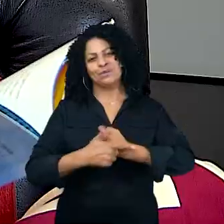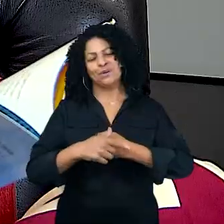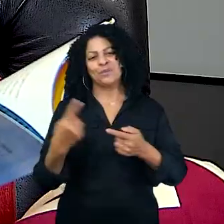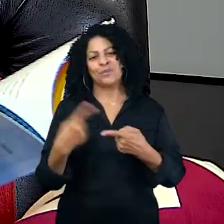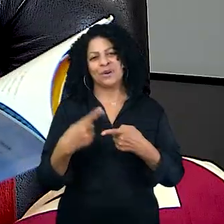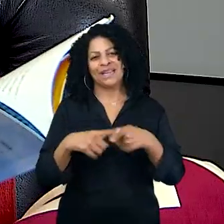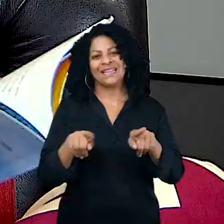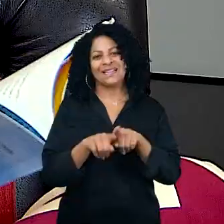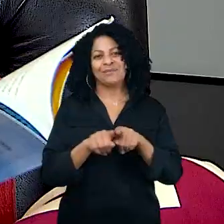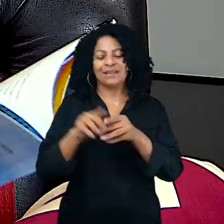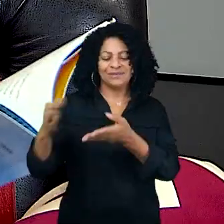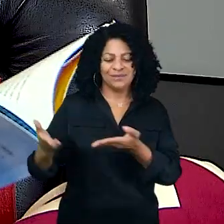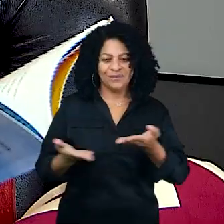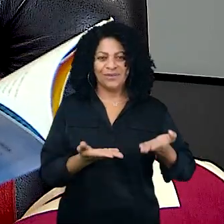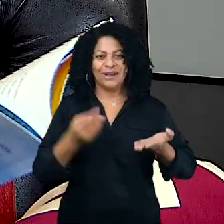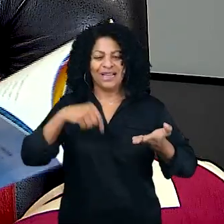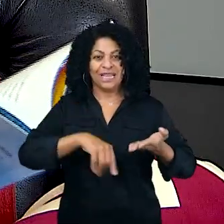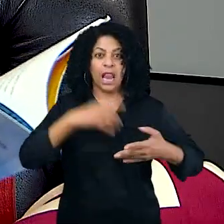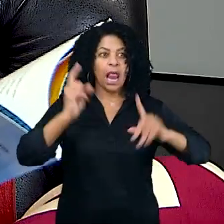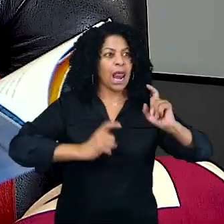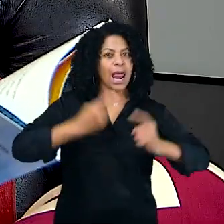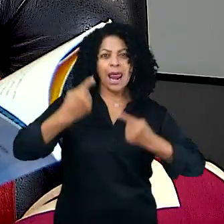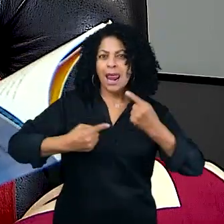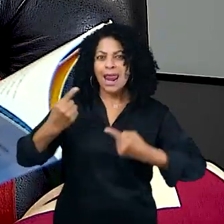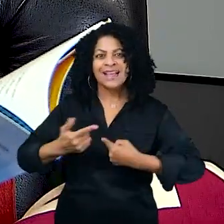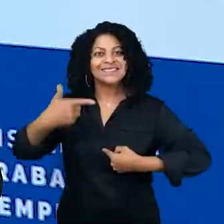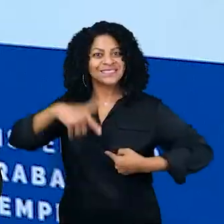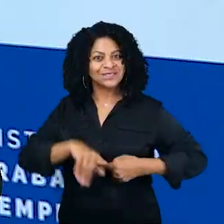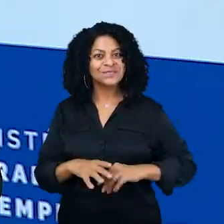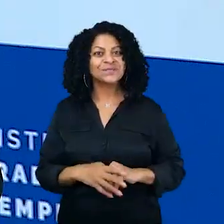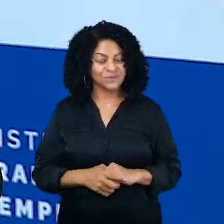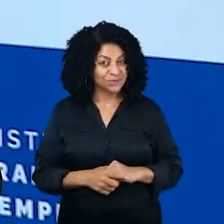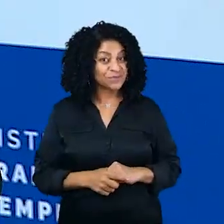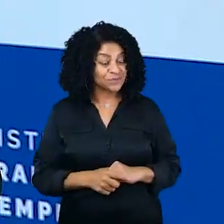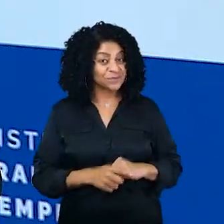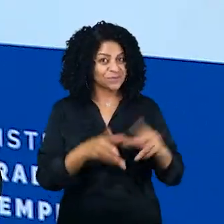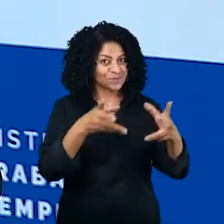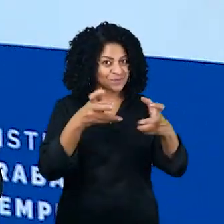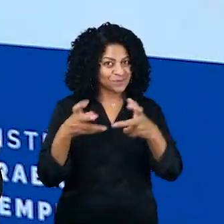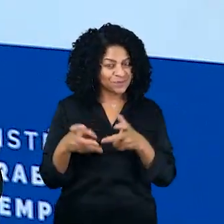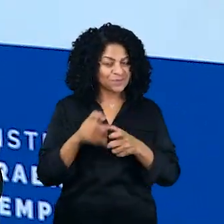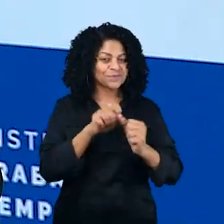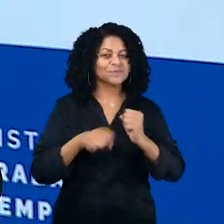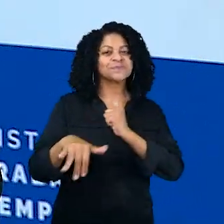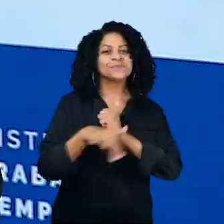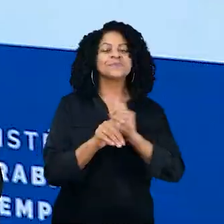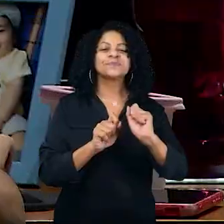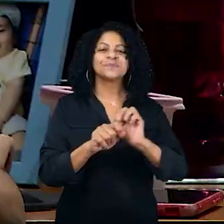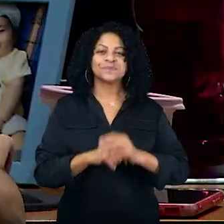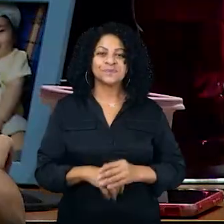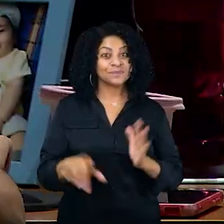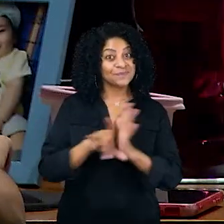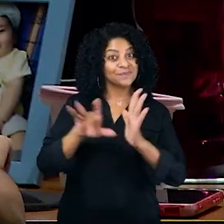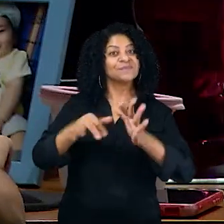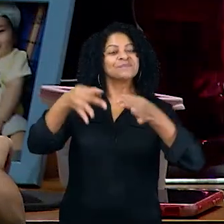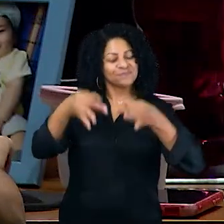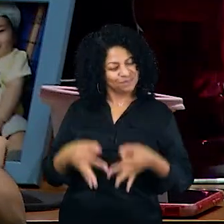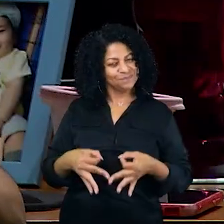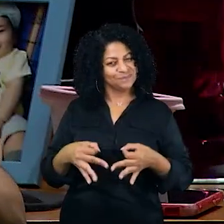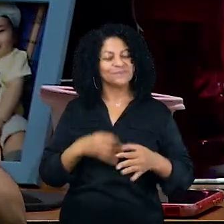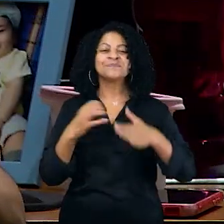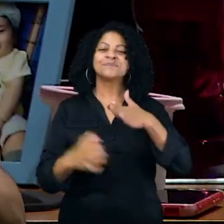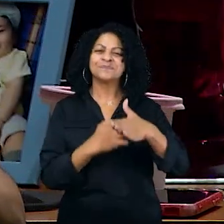ele trouxe de volta esta discussão para uma percepção da sociedade. Lei